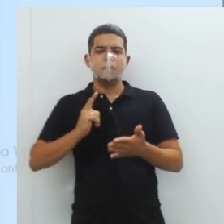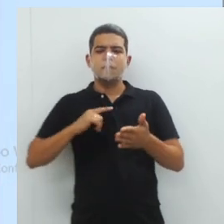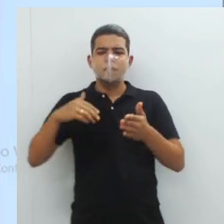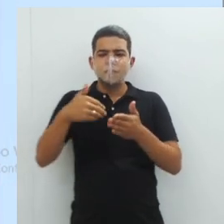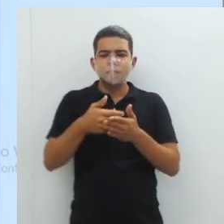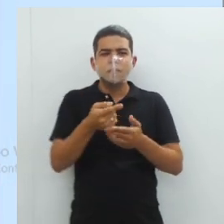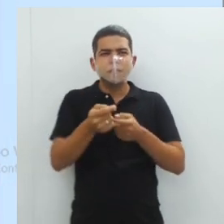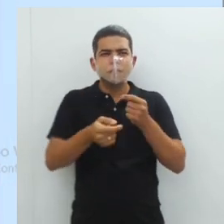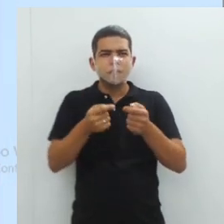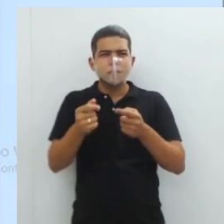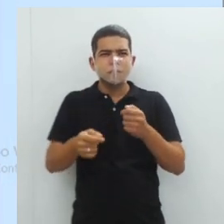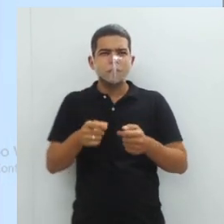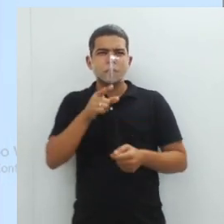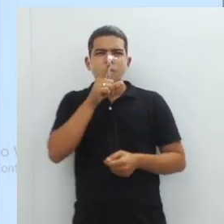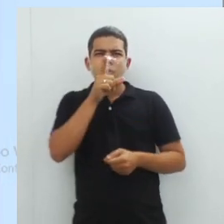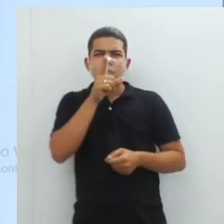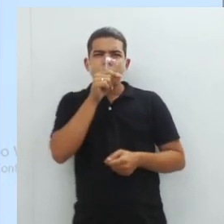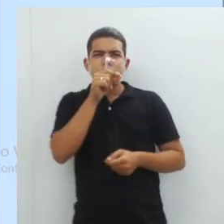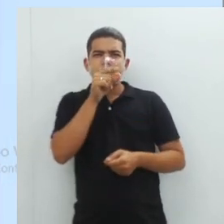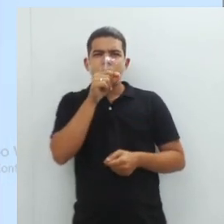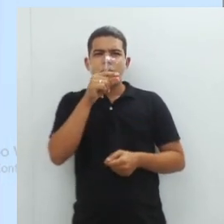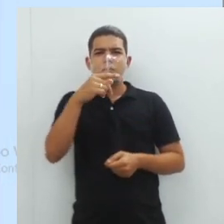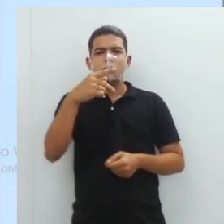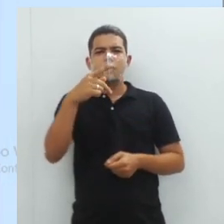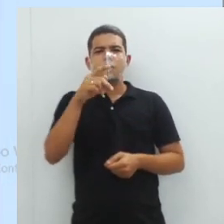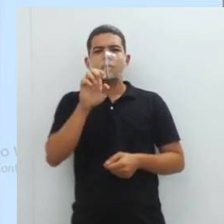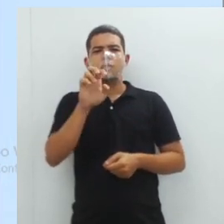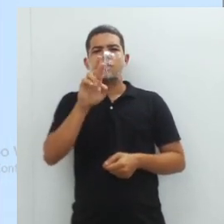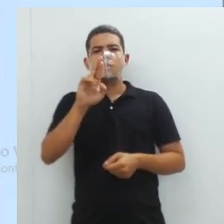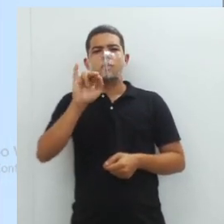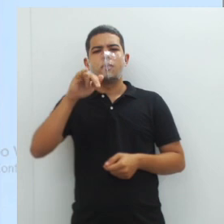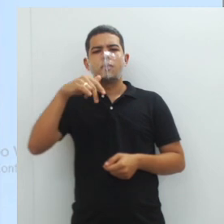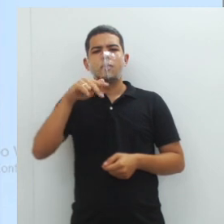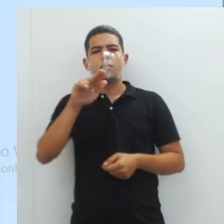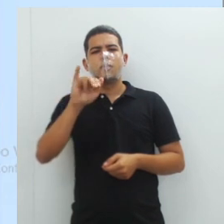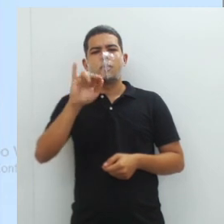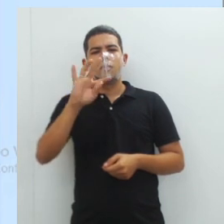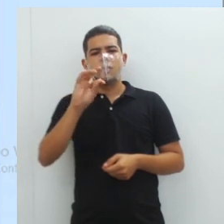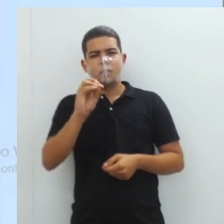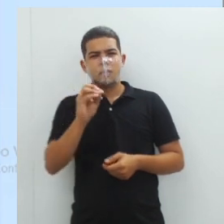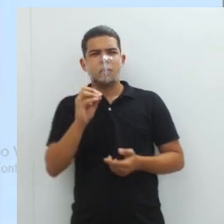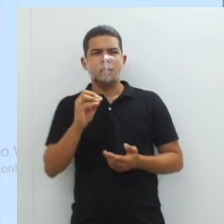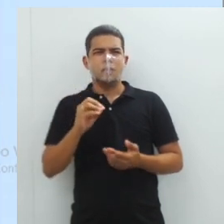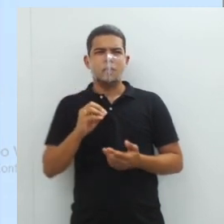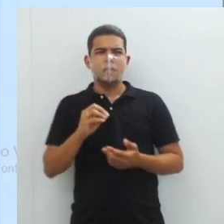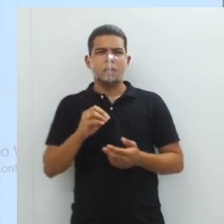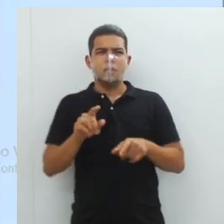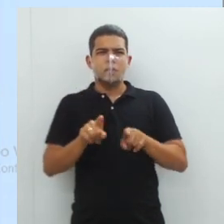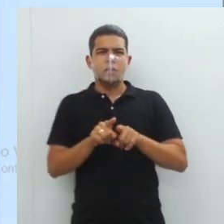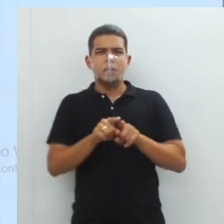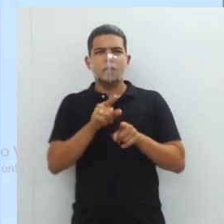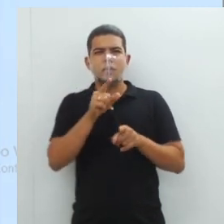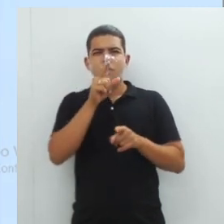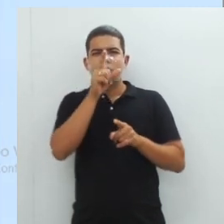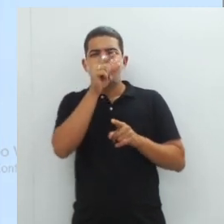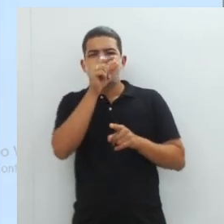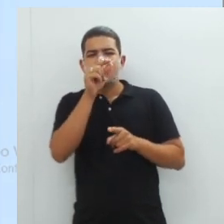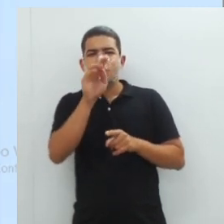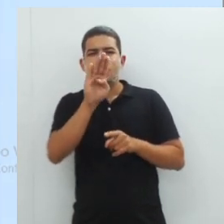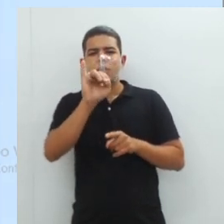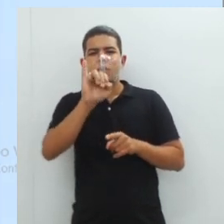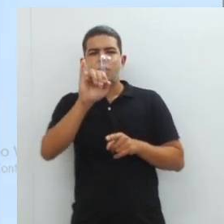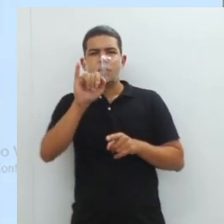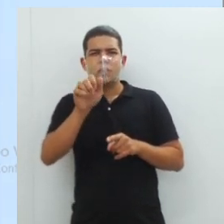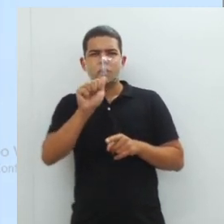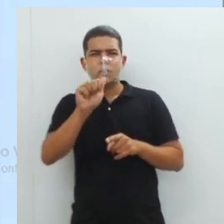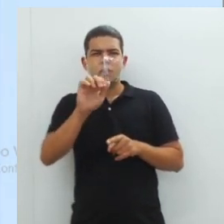o periquito de cara suja e o beija-flor de gravata vermelha, e a gente tem algumas endêmicas que estão ameaçadas, como o soldadinho